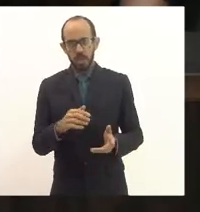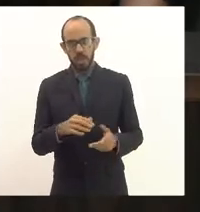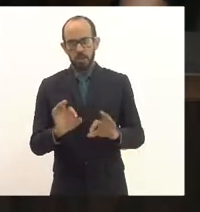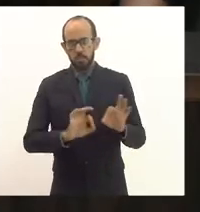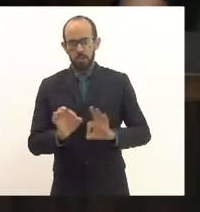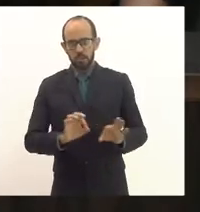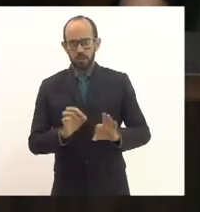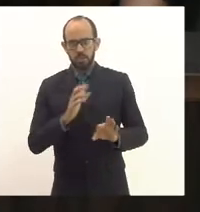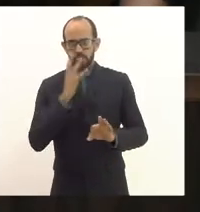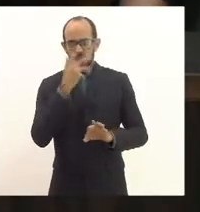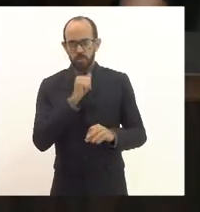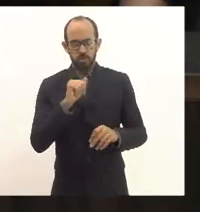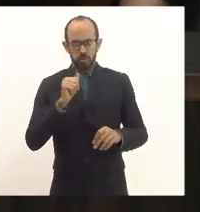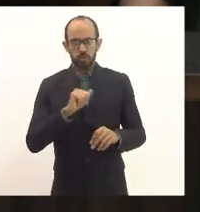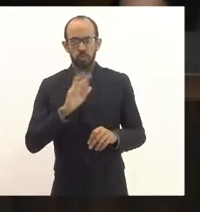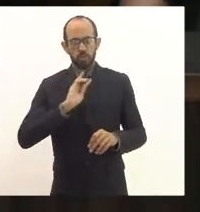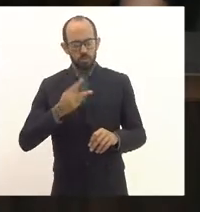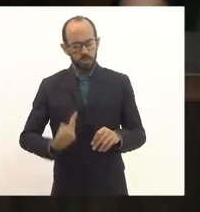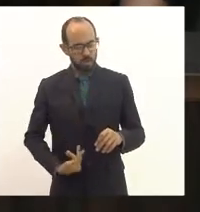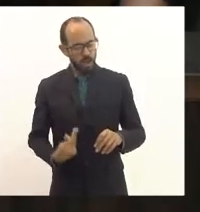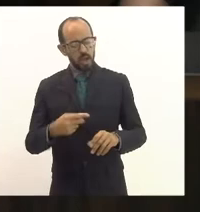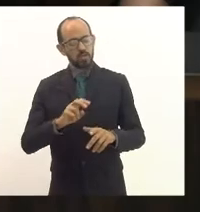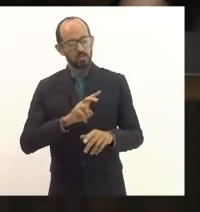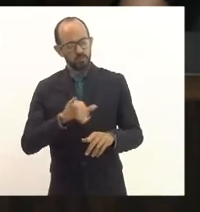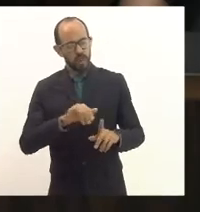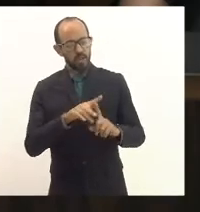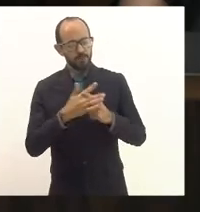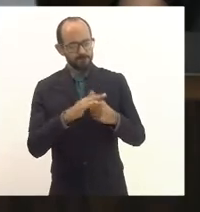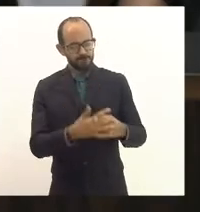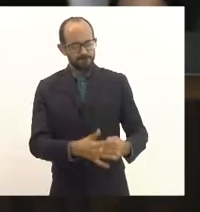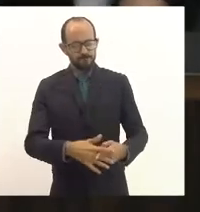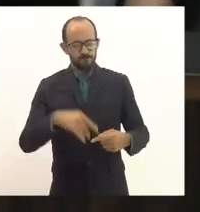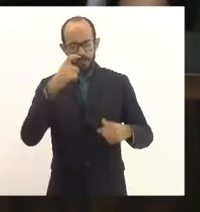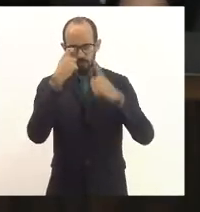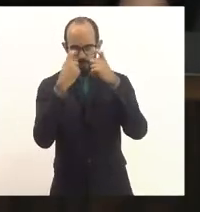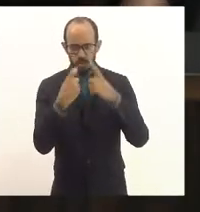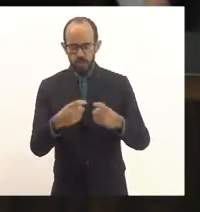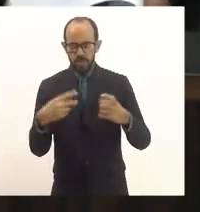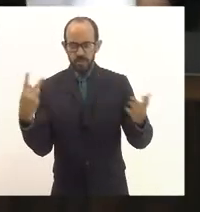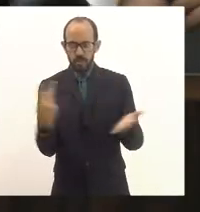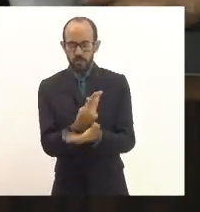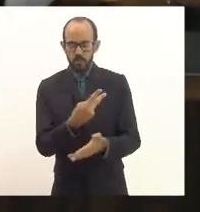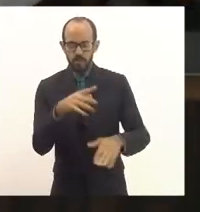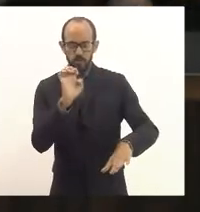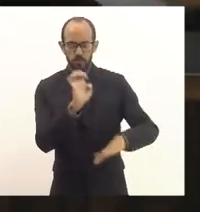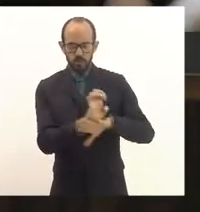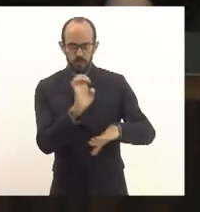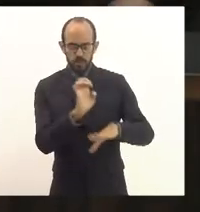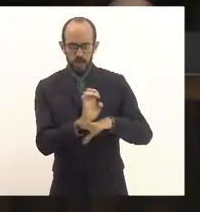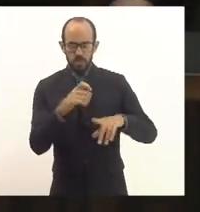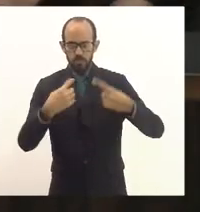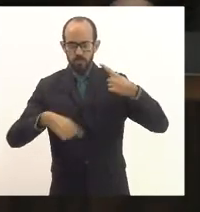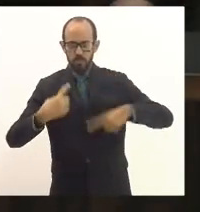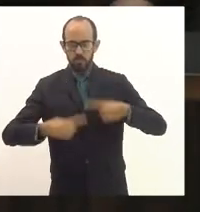é humanitário e está reparando uma violência cometida via Estado. Uma política